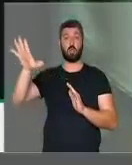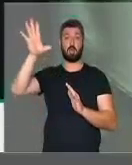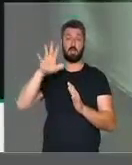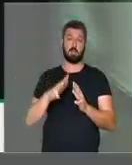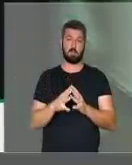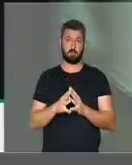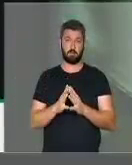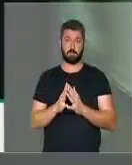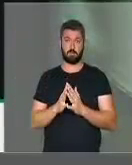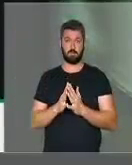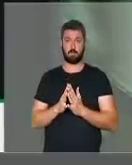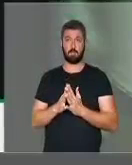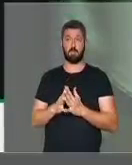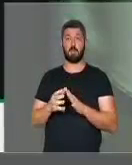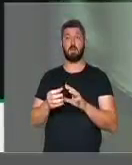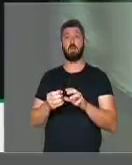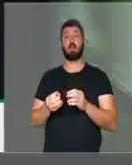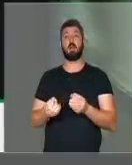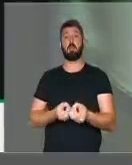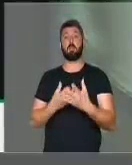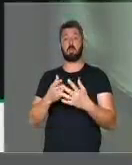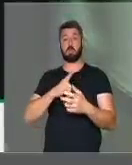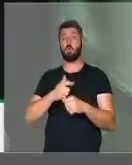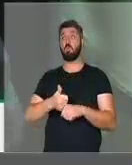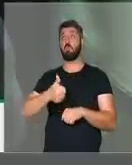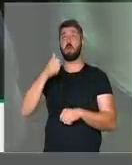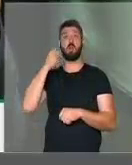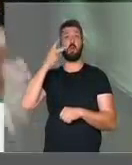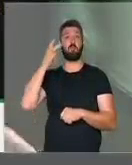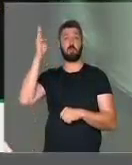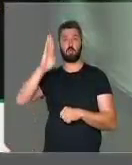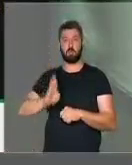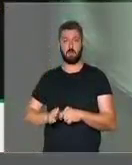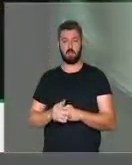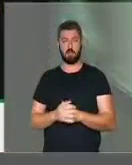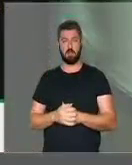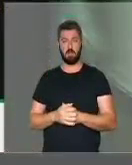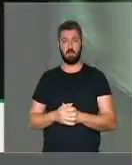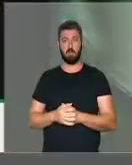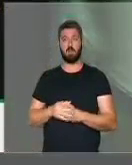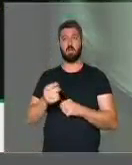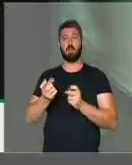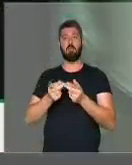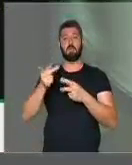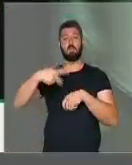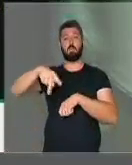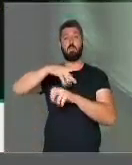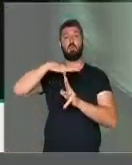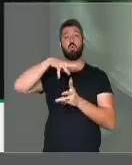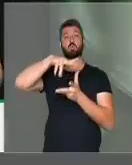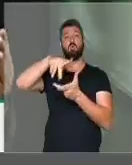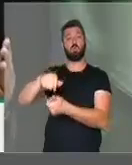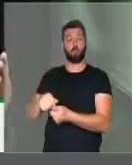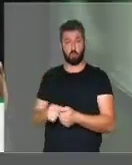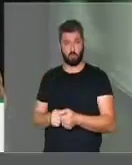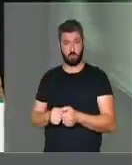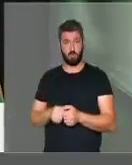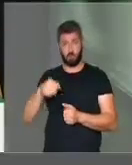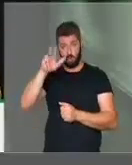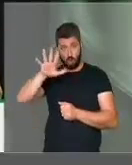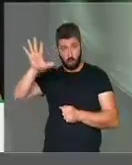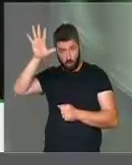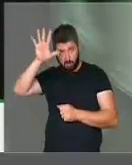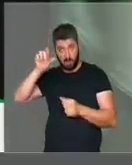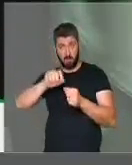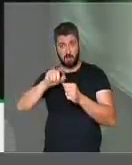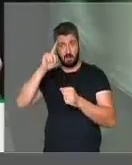Nordeste que produz o melhor vinho do Brasil, que é exportado, região Nordeste que